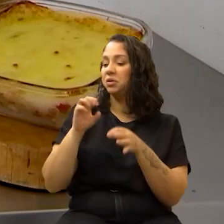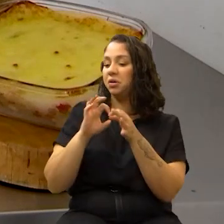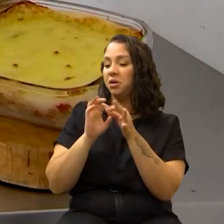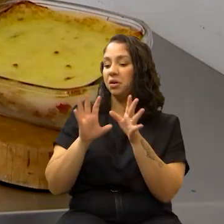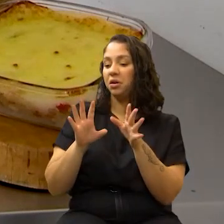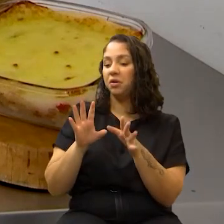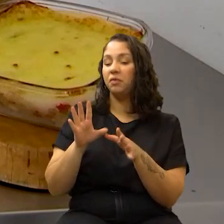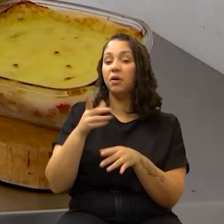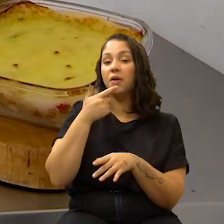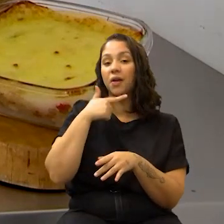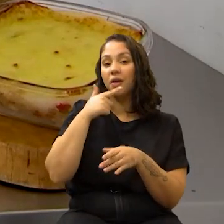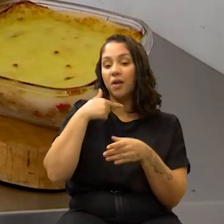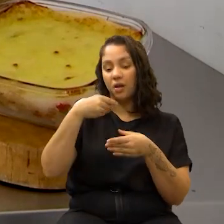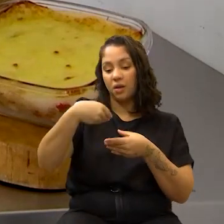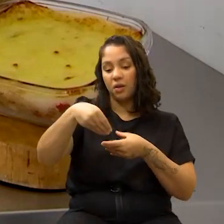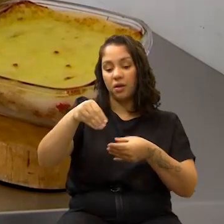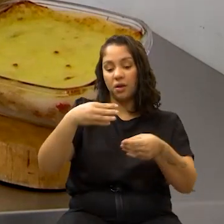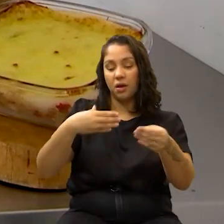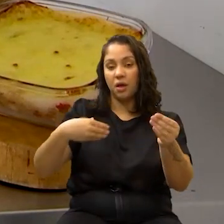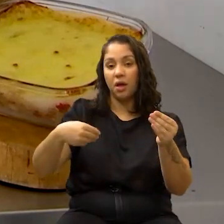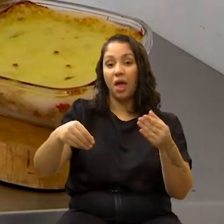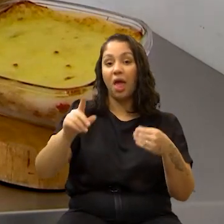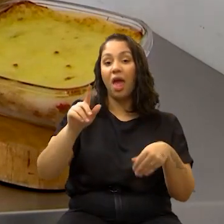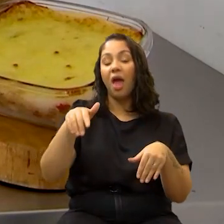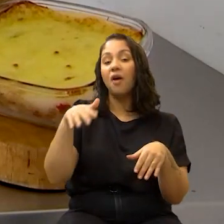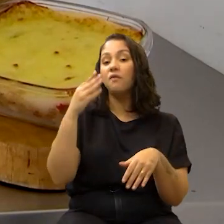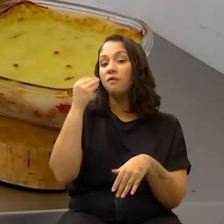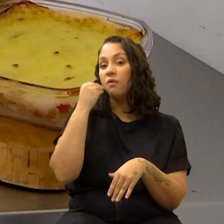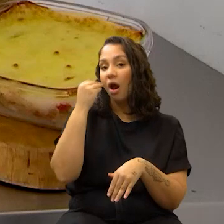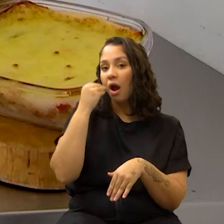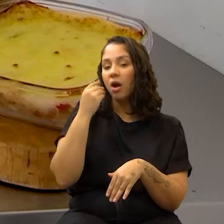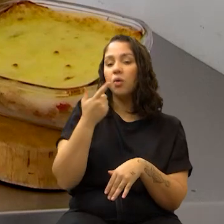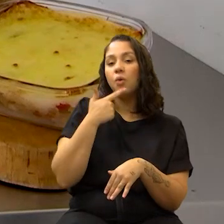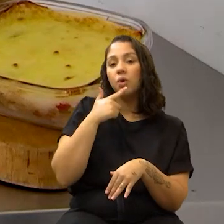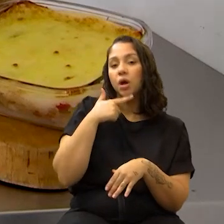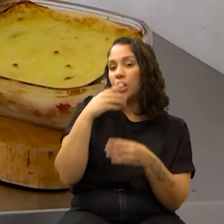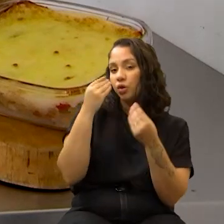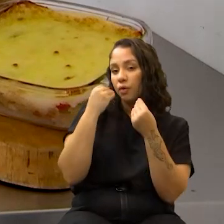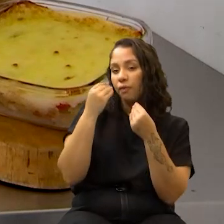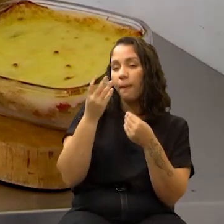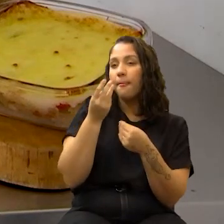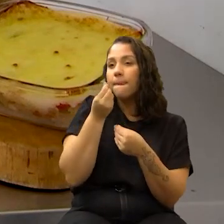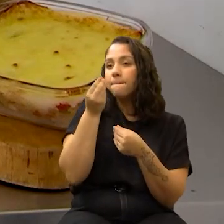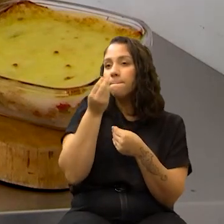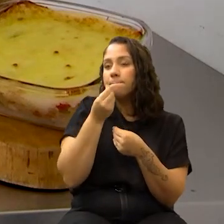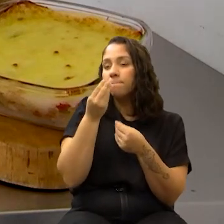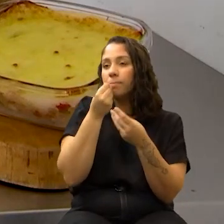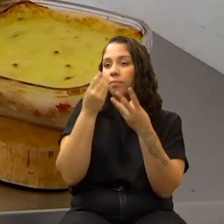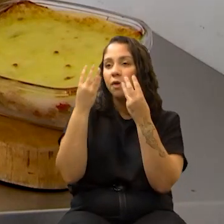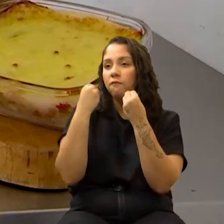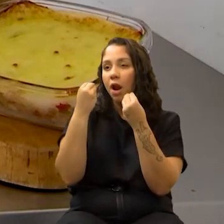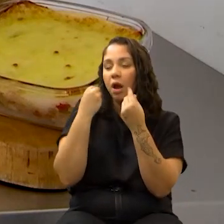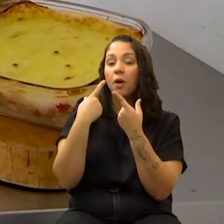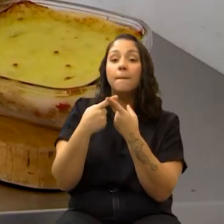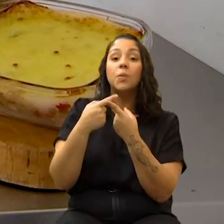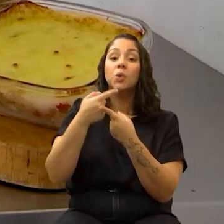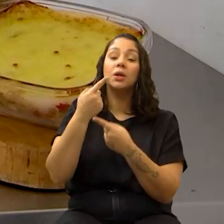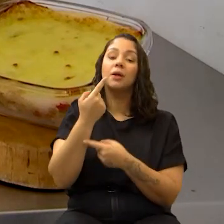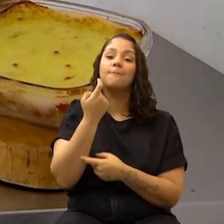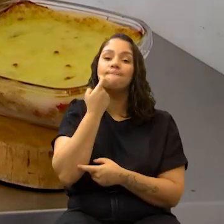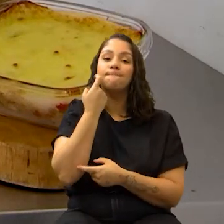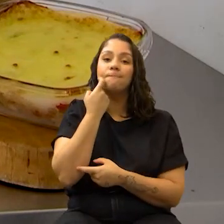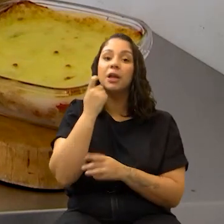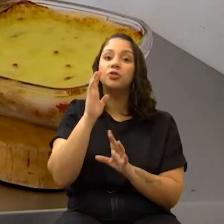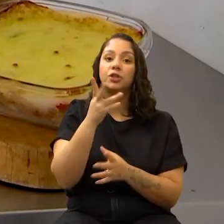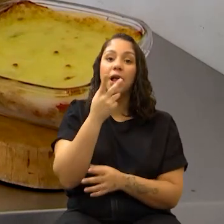Mussarela a gosto. Uhum, sim. A gente usa a mussarela que ele é um pouquinho mais fraco. É, um queijo, né? Um pouco mais fraco,